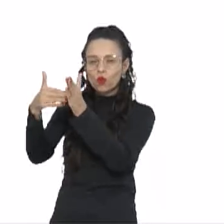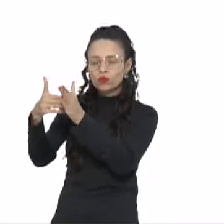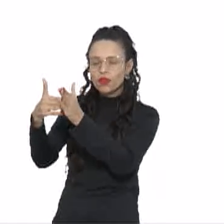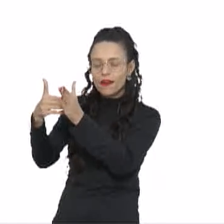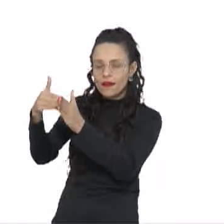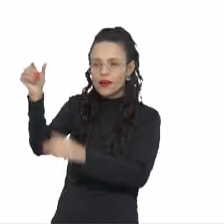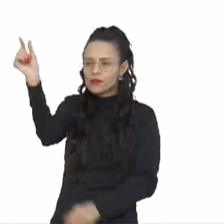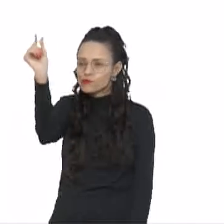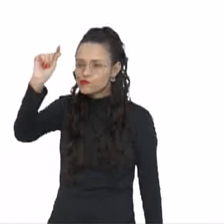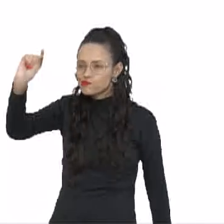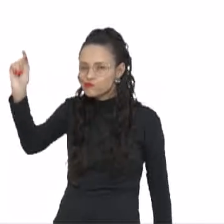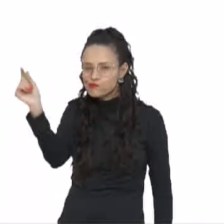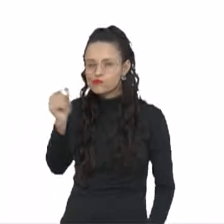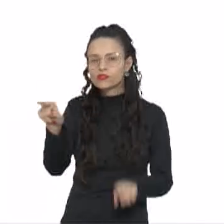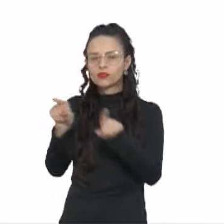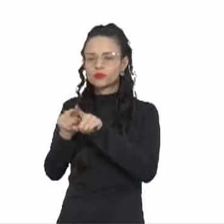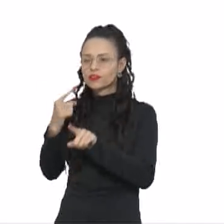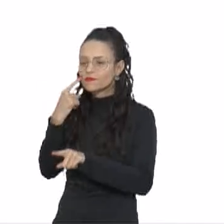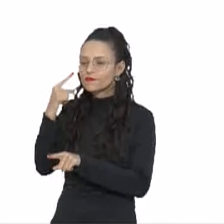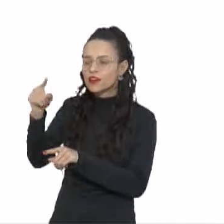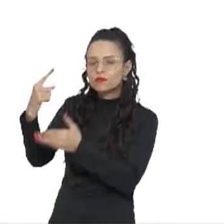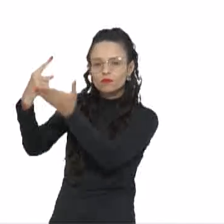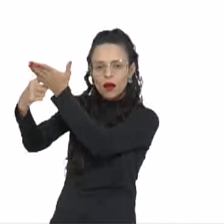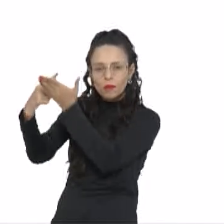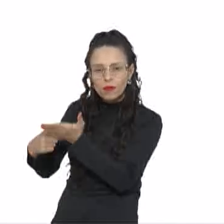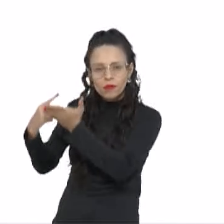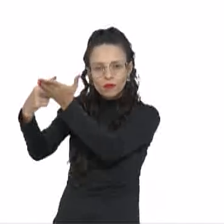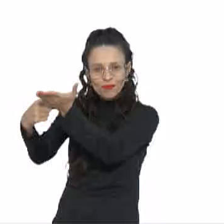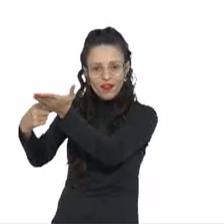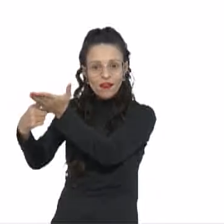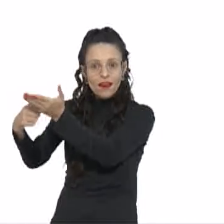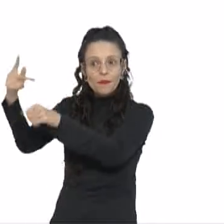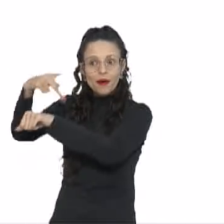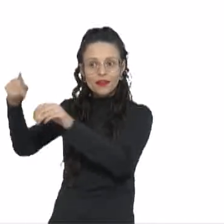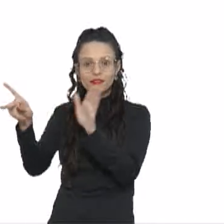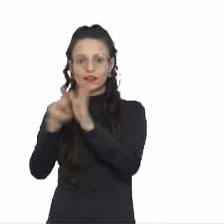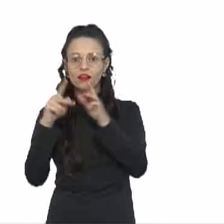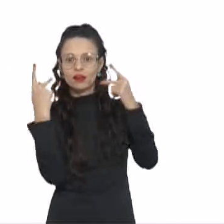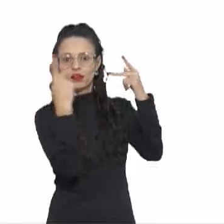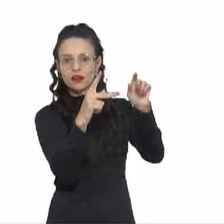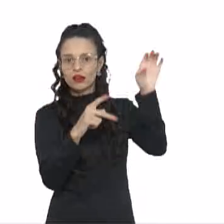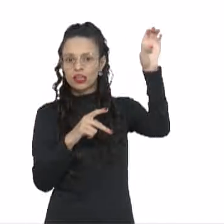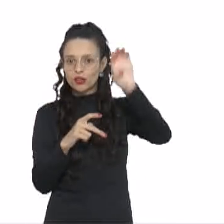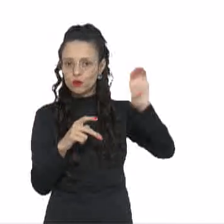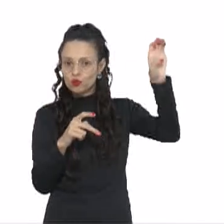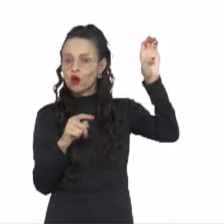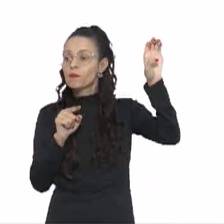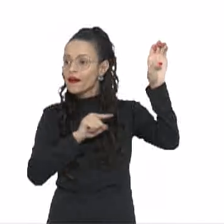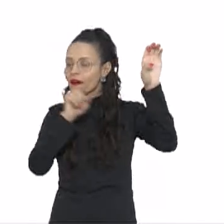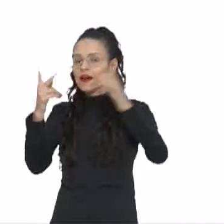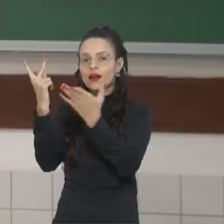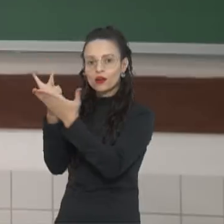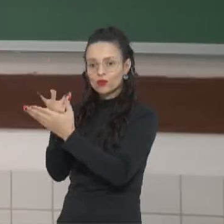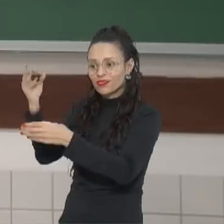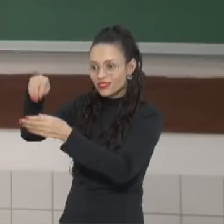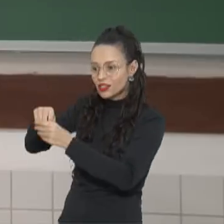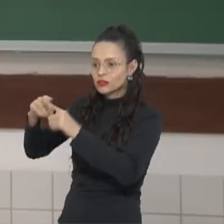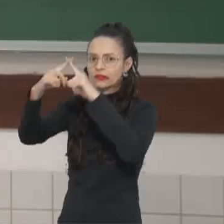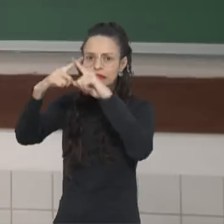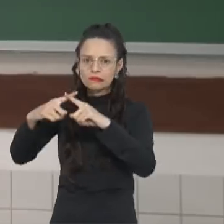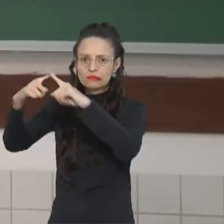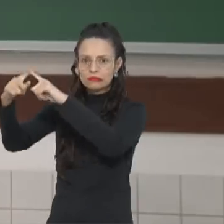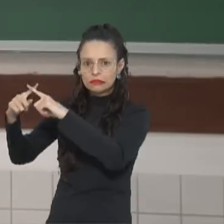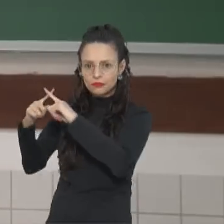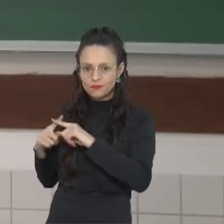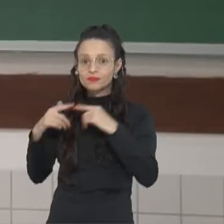estabelecidas de acordo com os interesses dos países europeus resultaram em rivalidades internas.